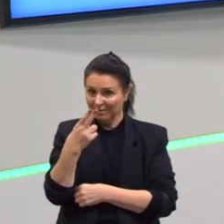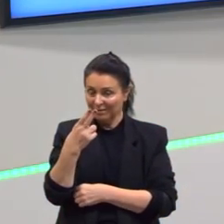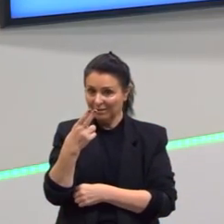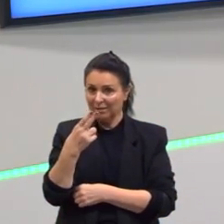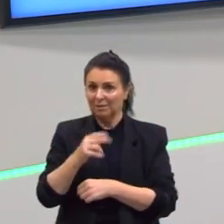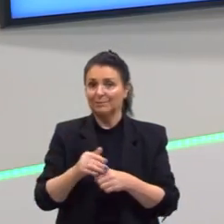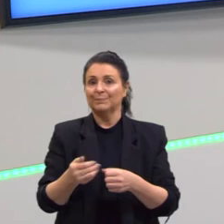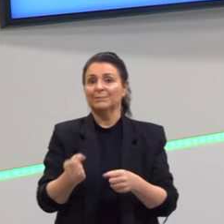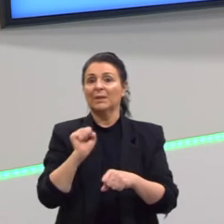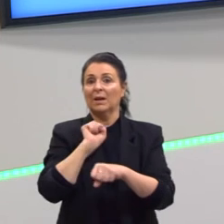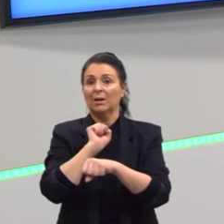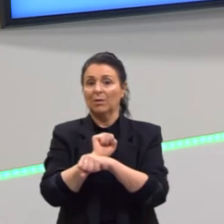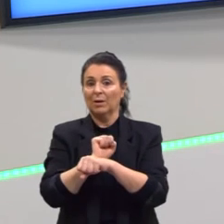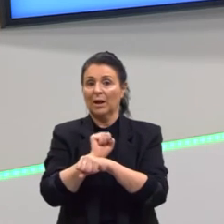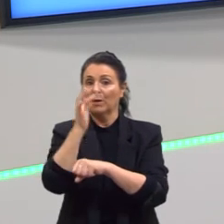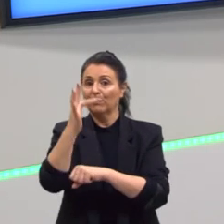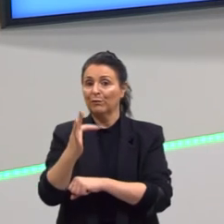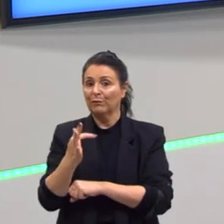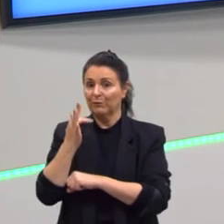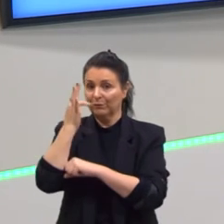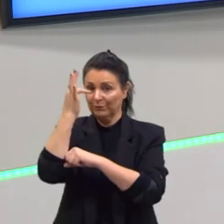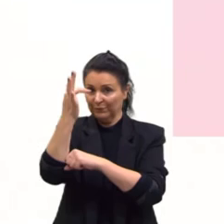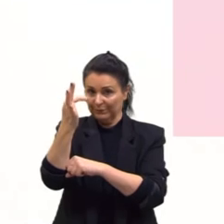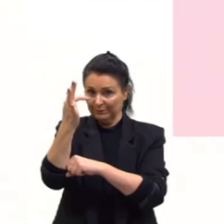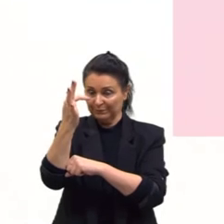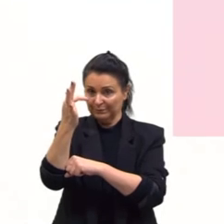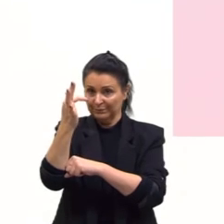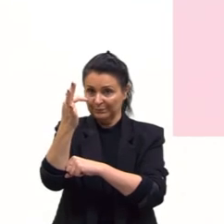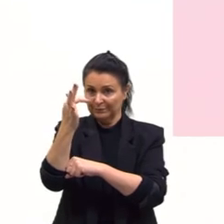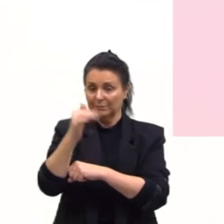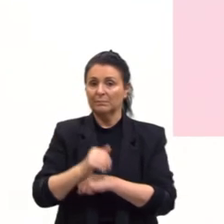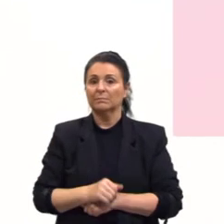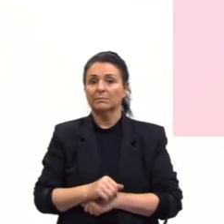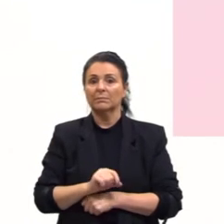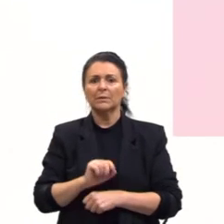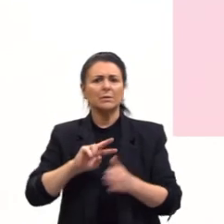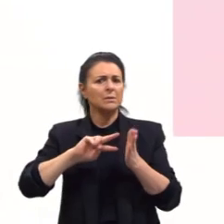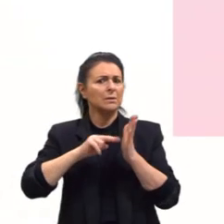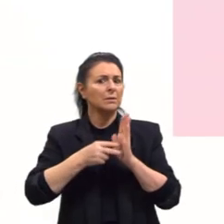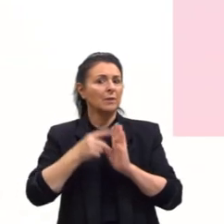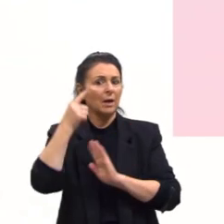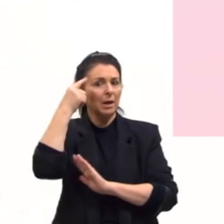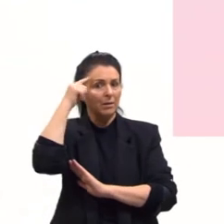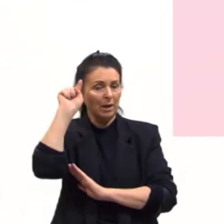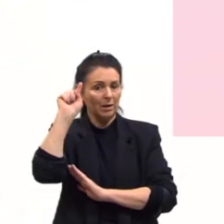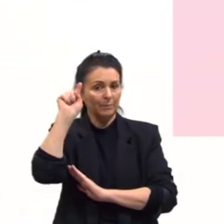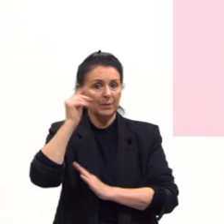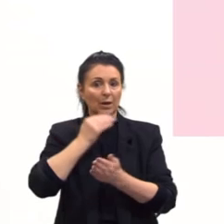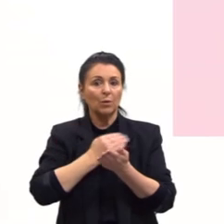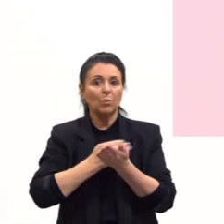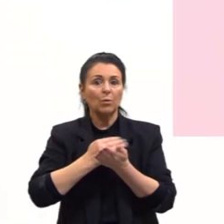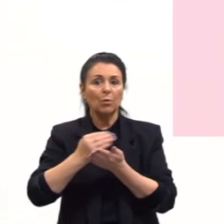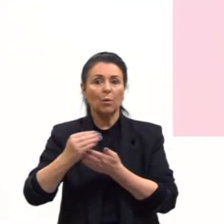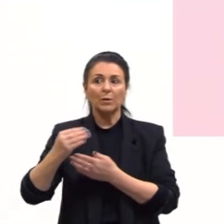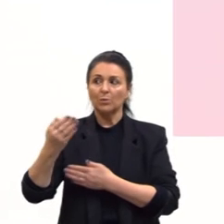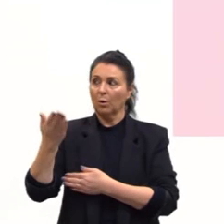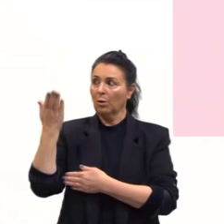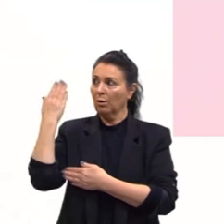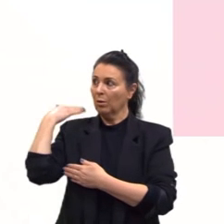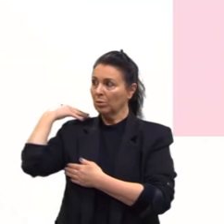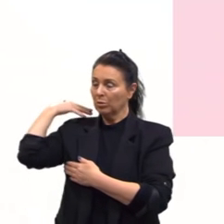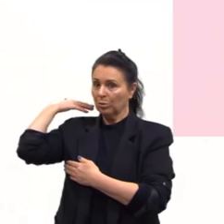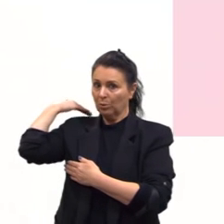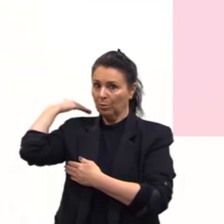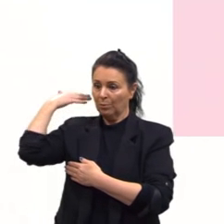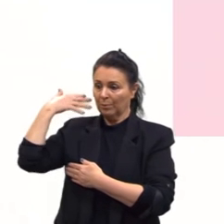e o filtro Perfect então o que que é um filtro Perfect e a ideia que começou no passado teve uma